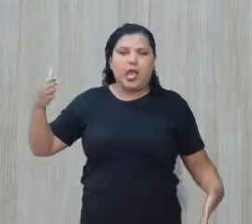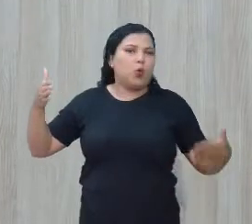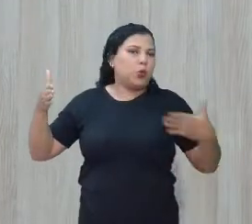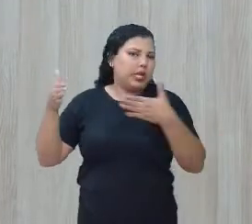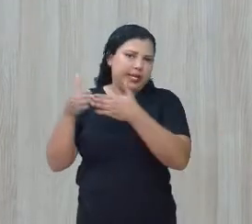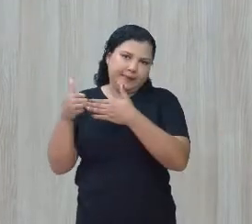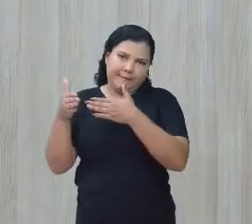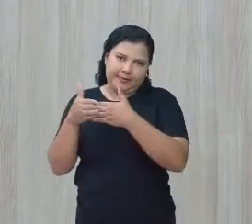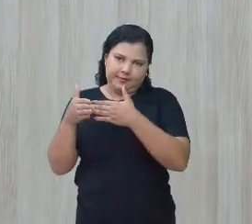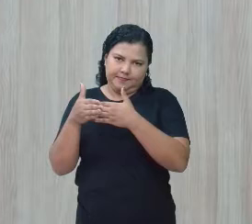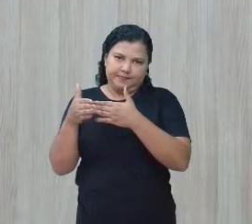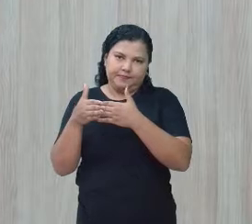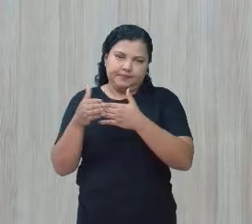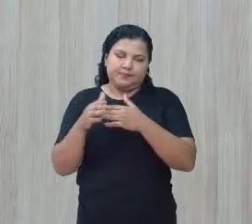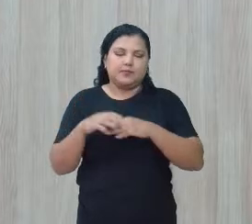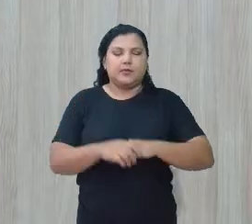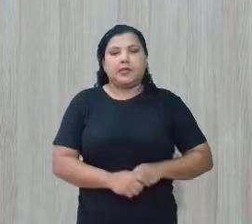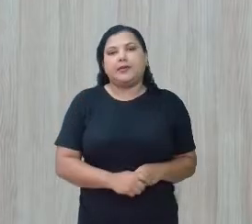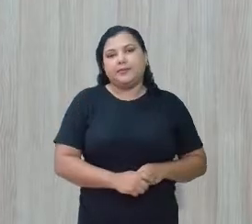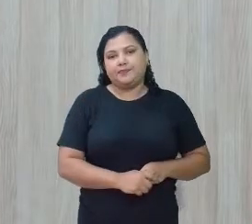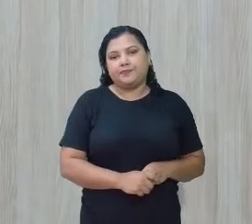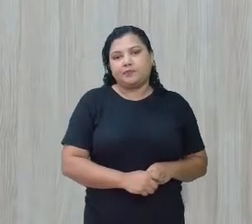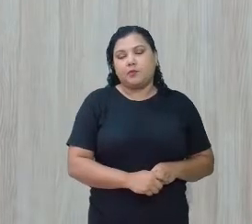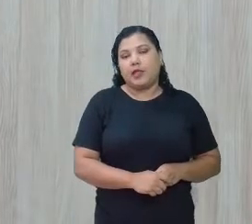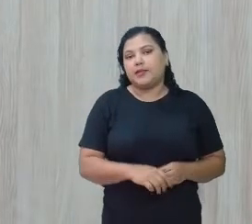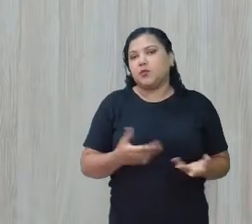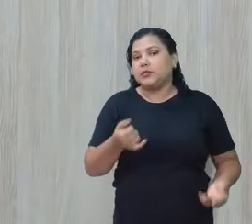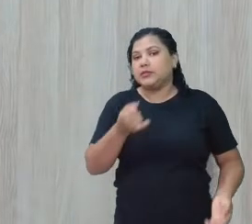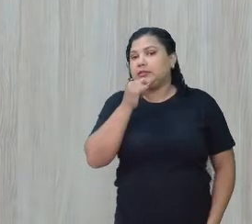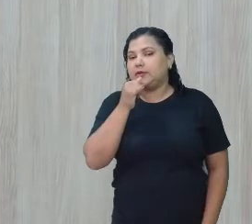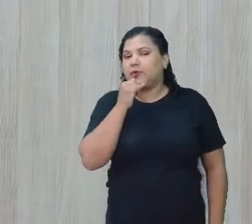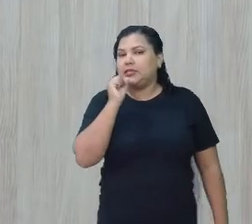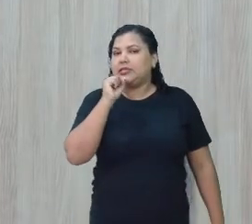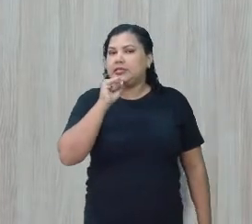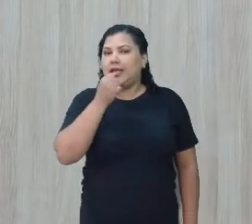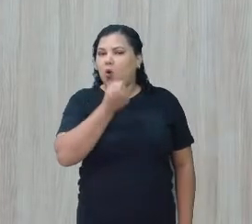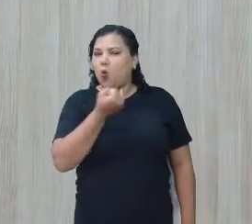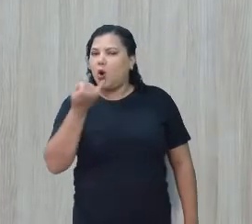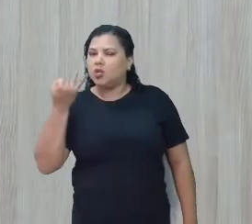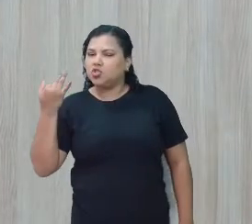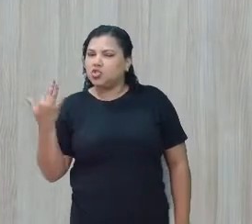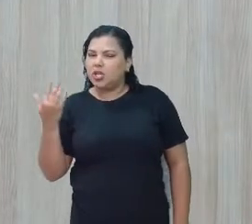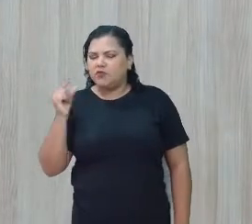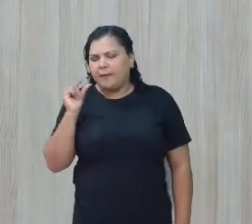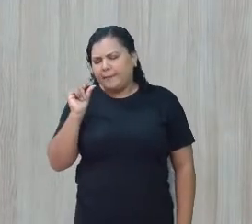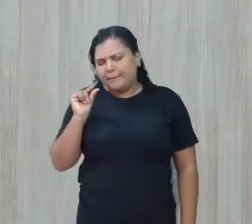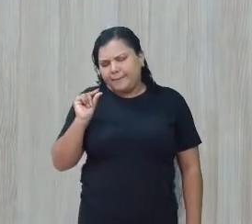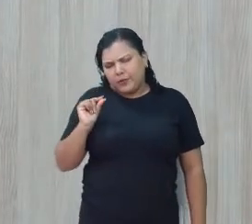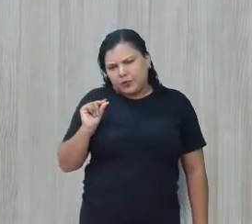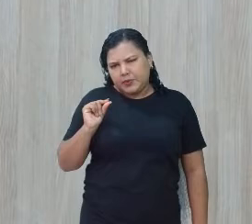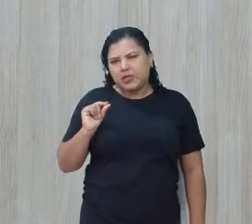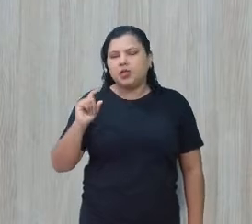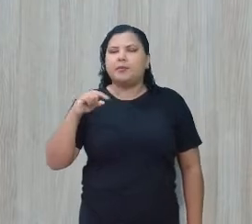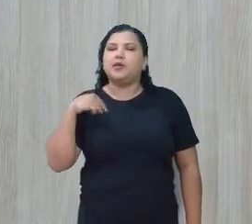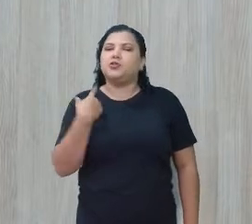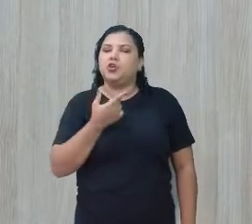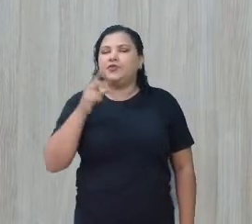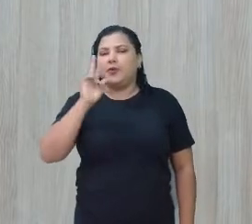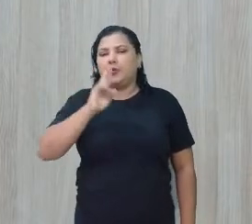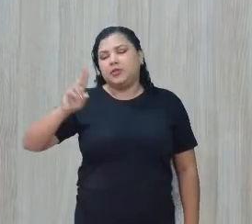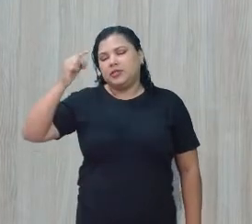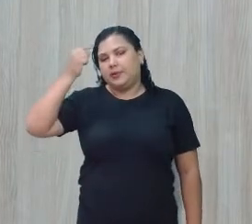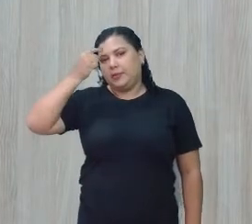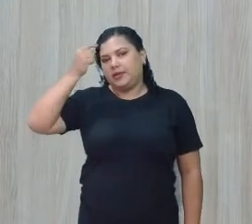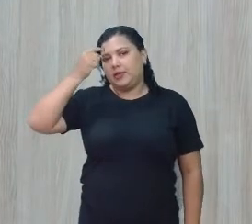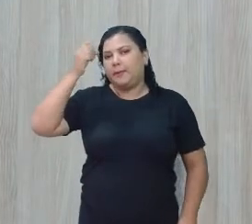pode perder um pouquinho essa análise se o valor que a gente está utilizando para isso for um valor bem baixinho. Mas a gente vai utilizar esse